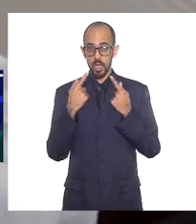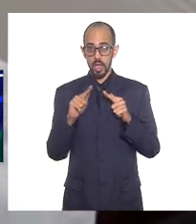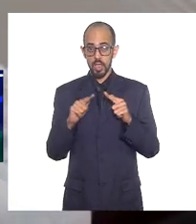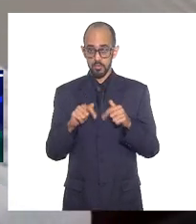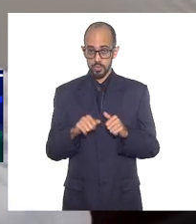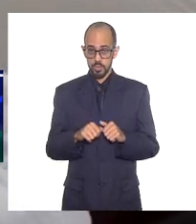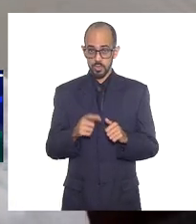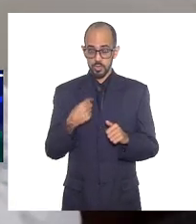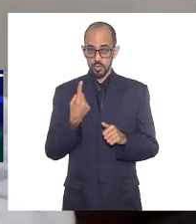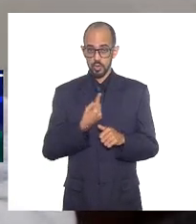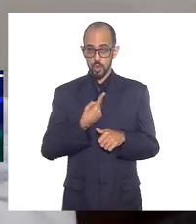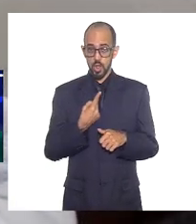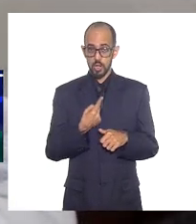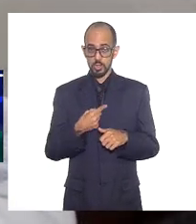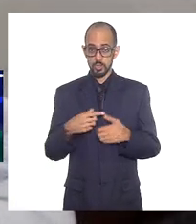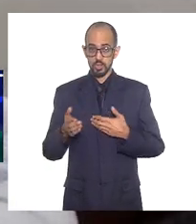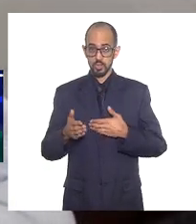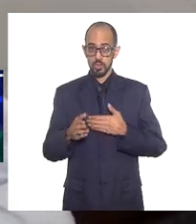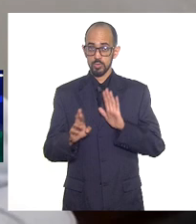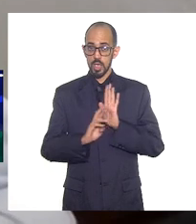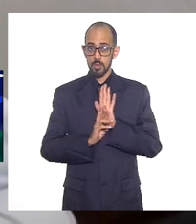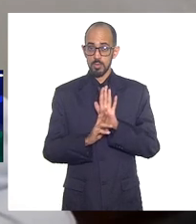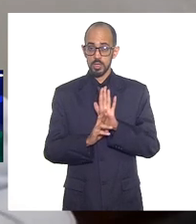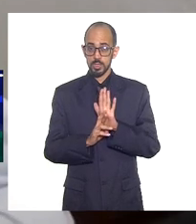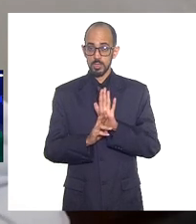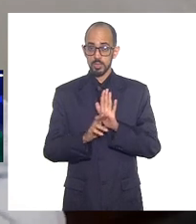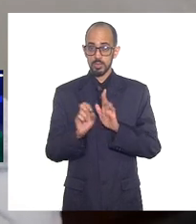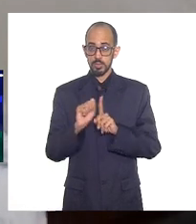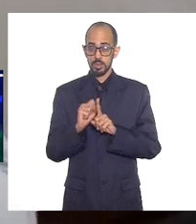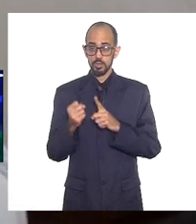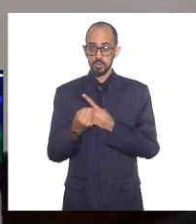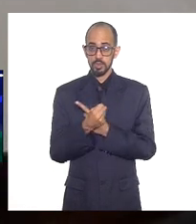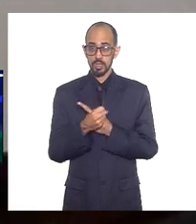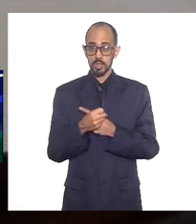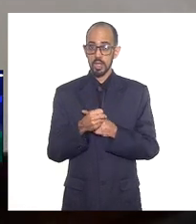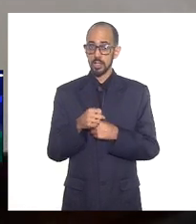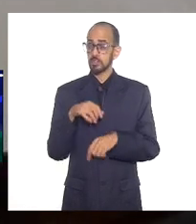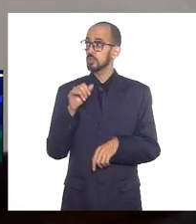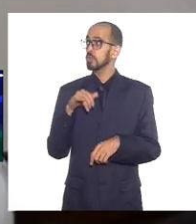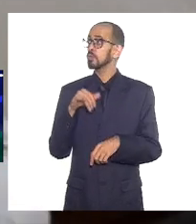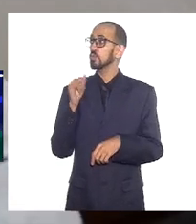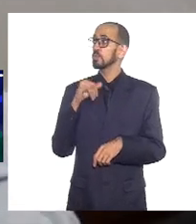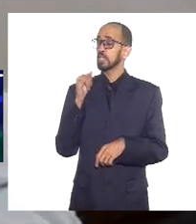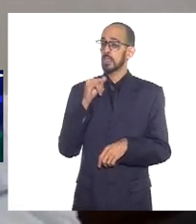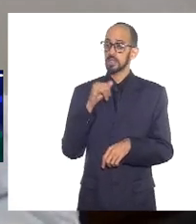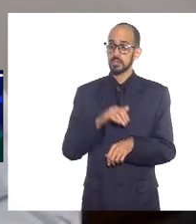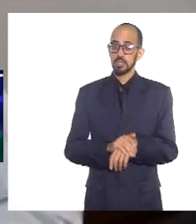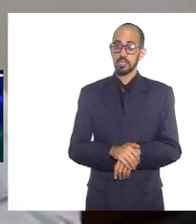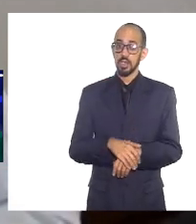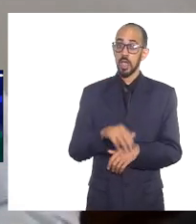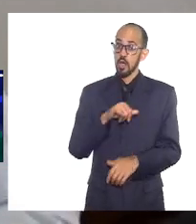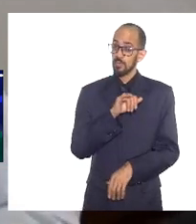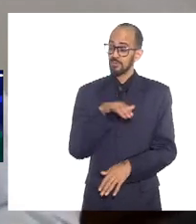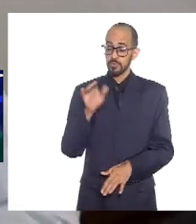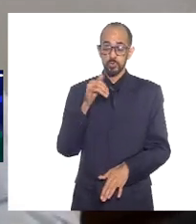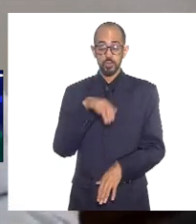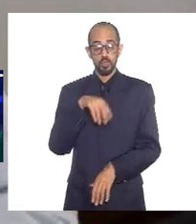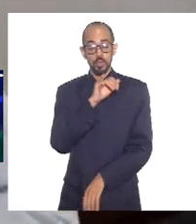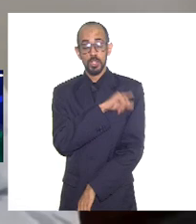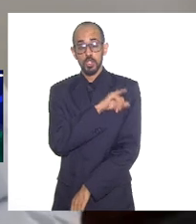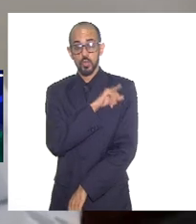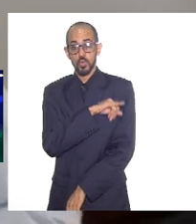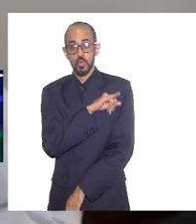somos porta-vozes da sociedade fluminense, e com muito orgulho pelo voto popular que nos trouxe aqui, esses líderes